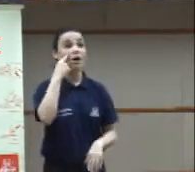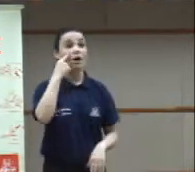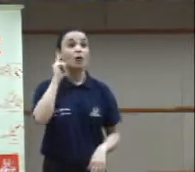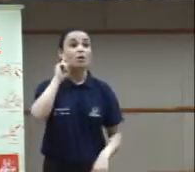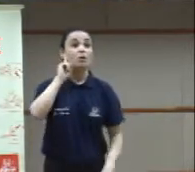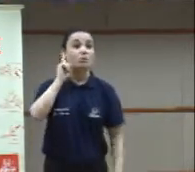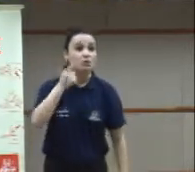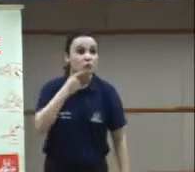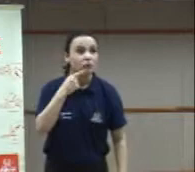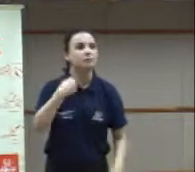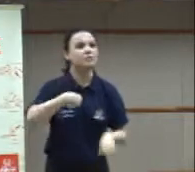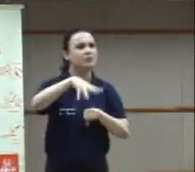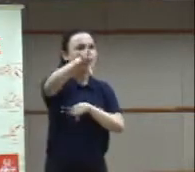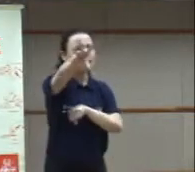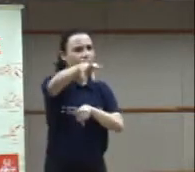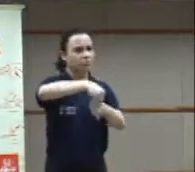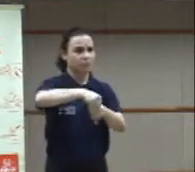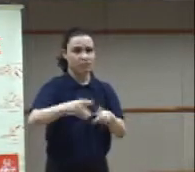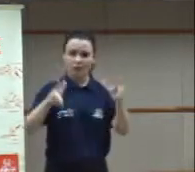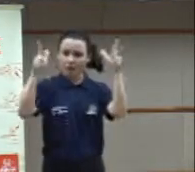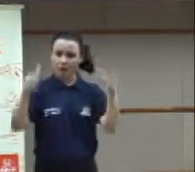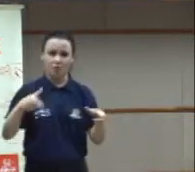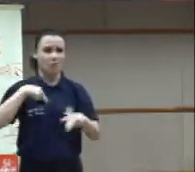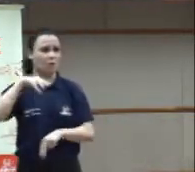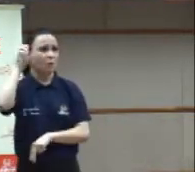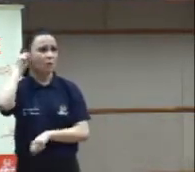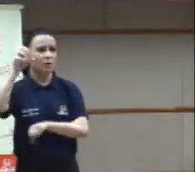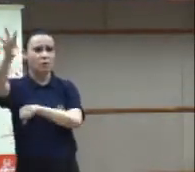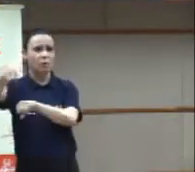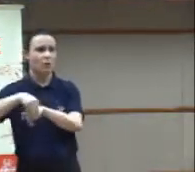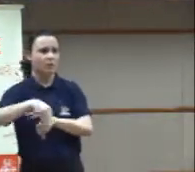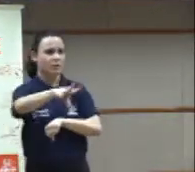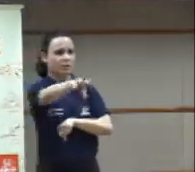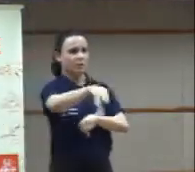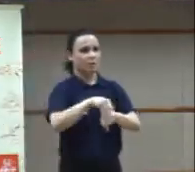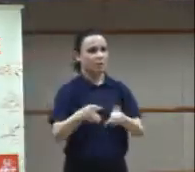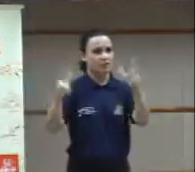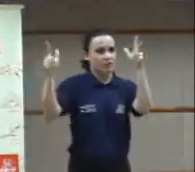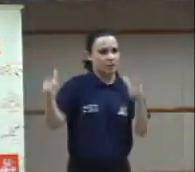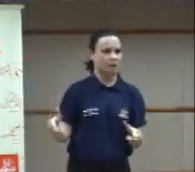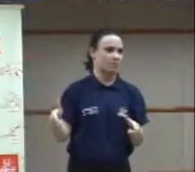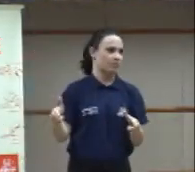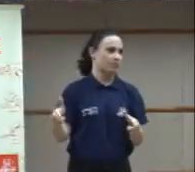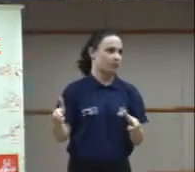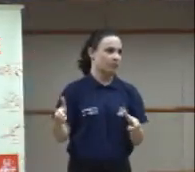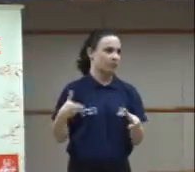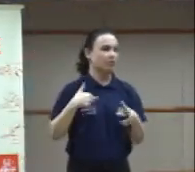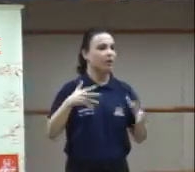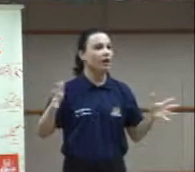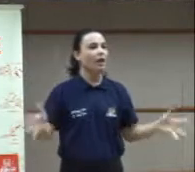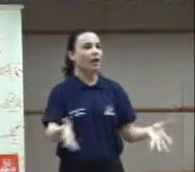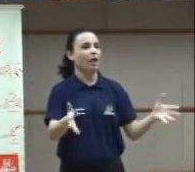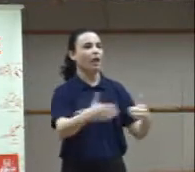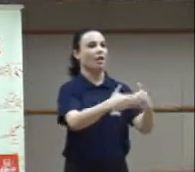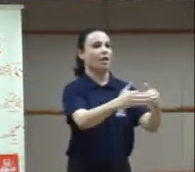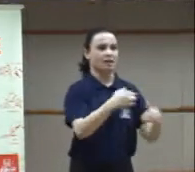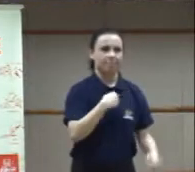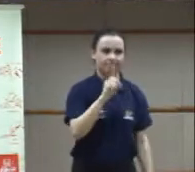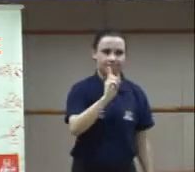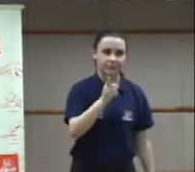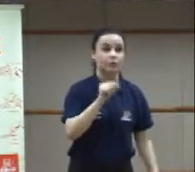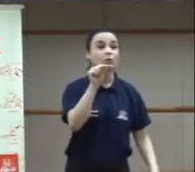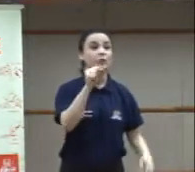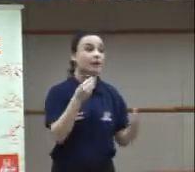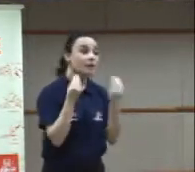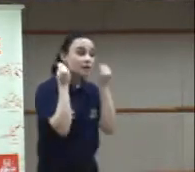do conhecimento tanto quanto os ouvintes. O que nós fazemos é promover as